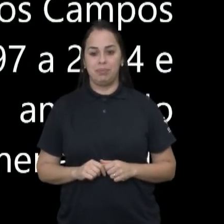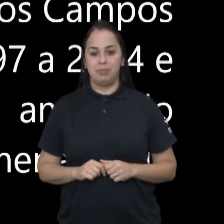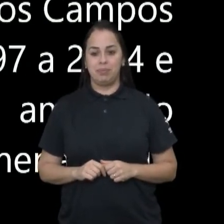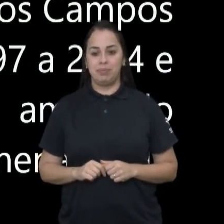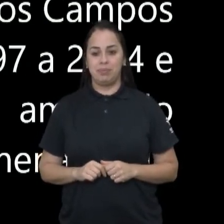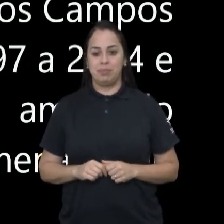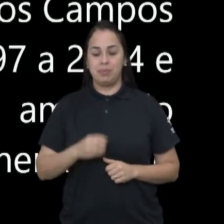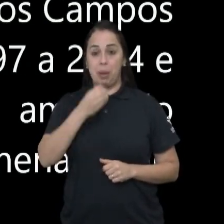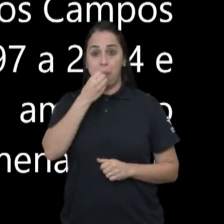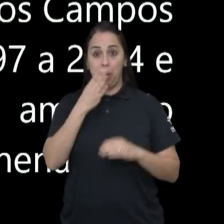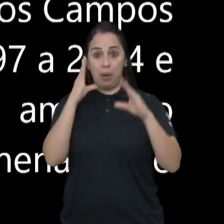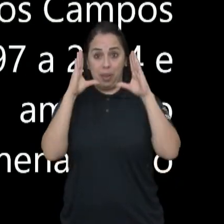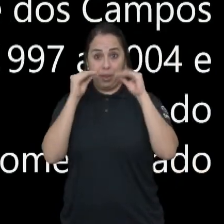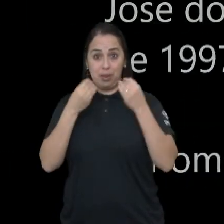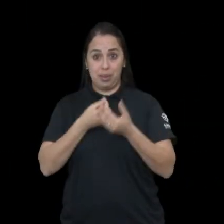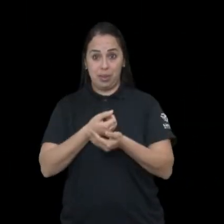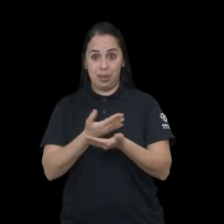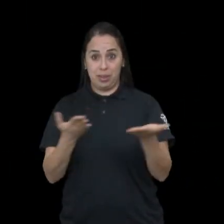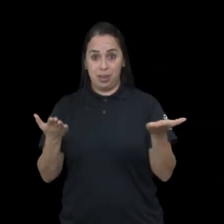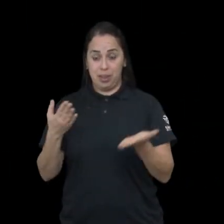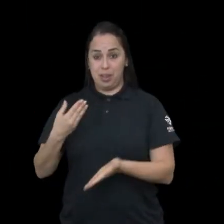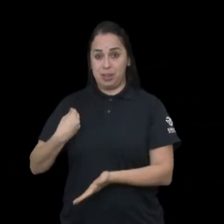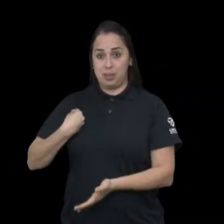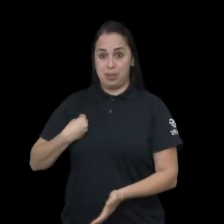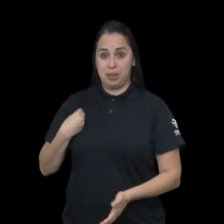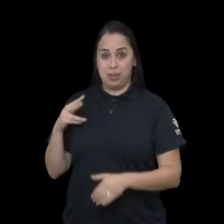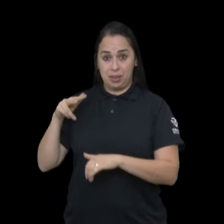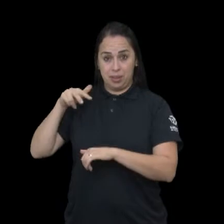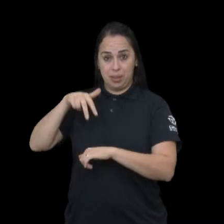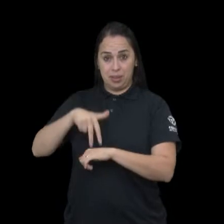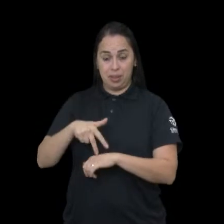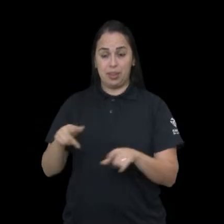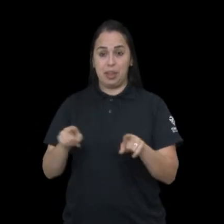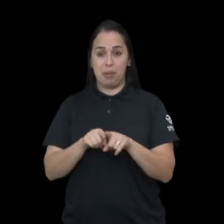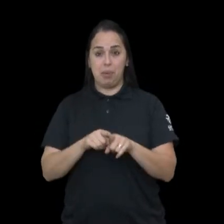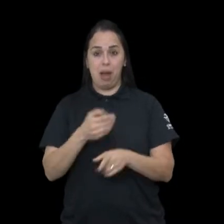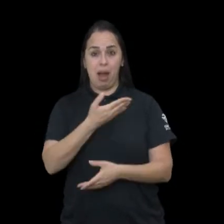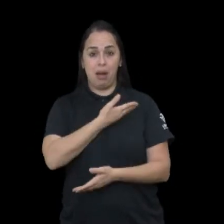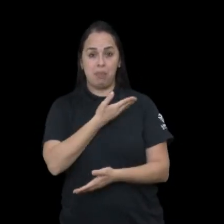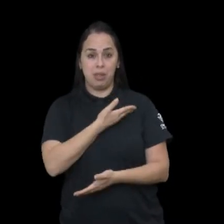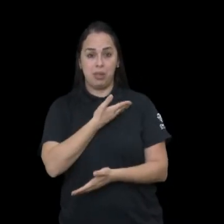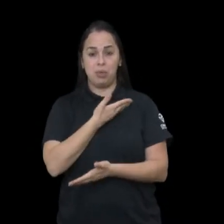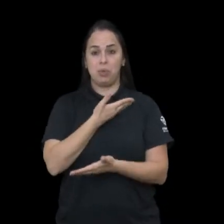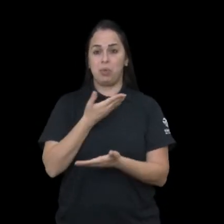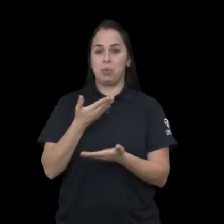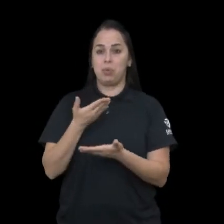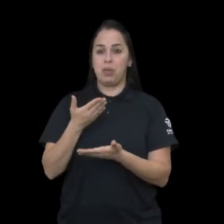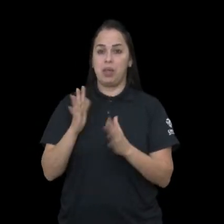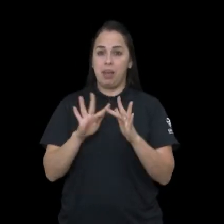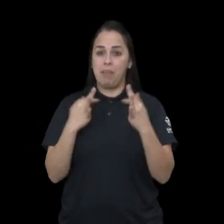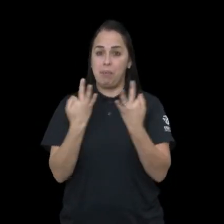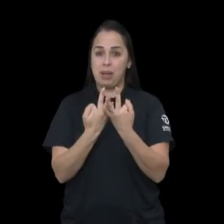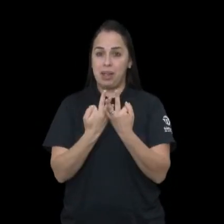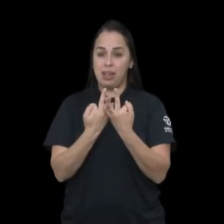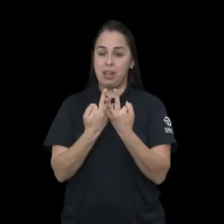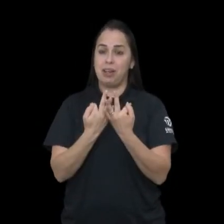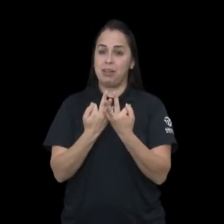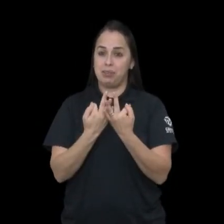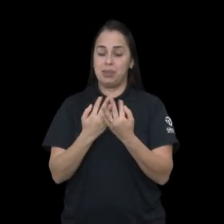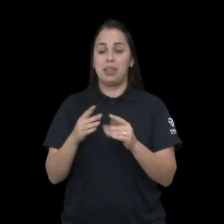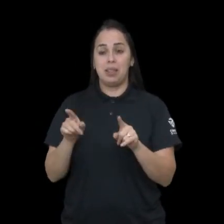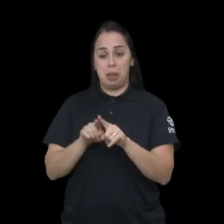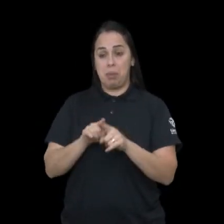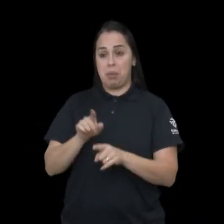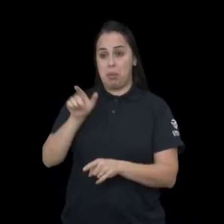Muito boa noite a cada um dos presentes, boa noite aos amigos e familiares do Dr. Ricardo e especialmente ao